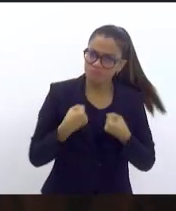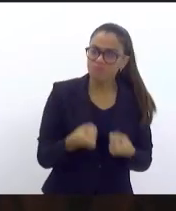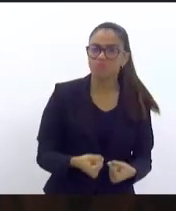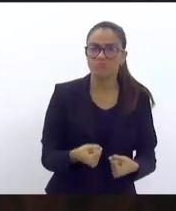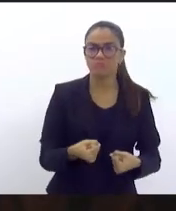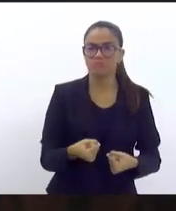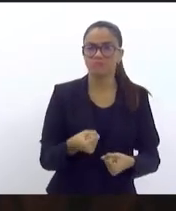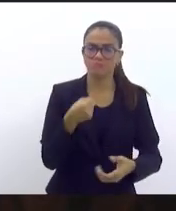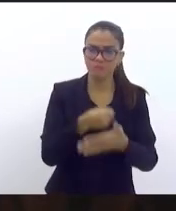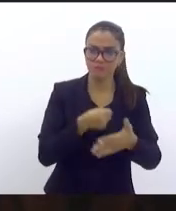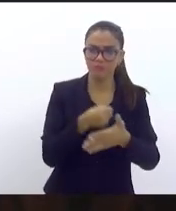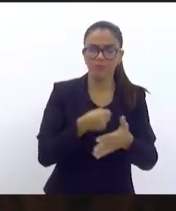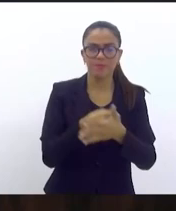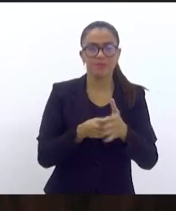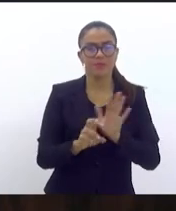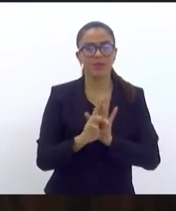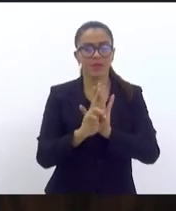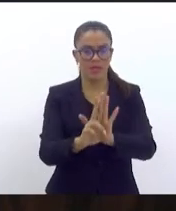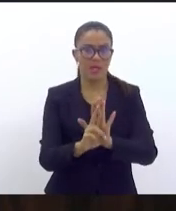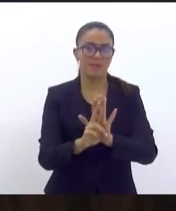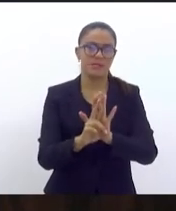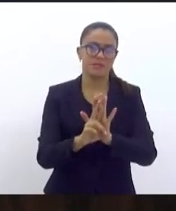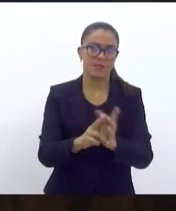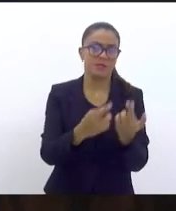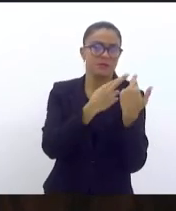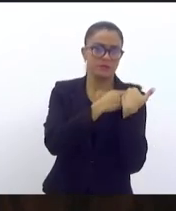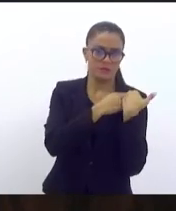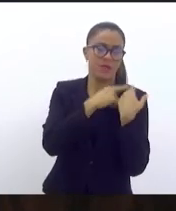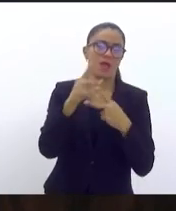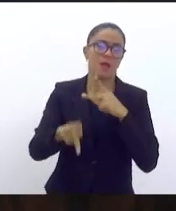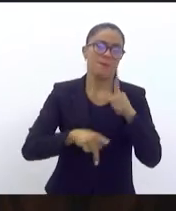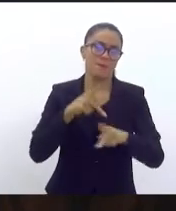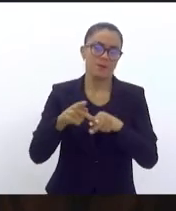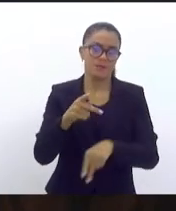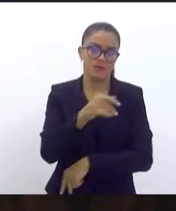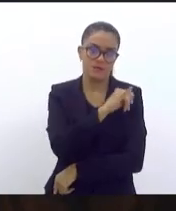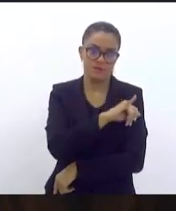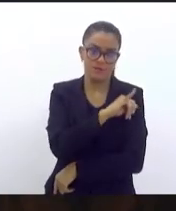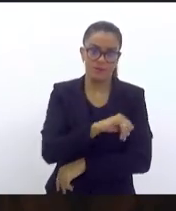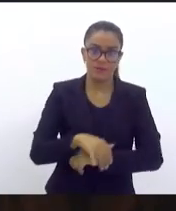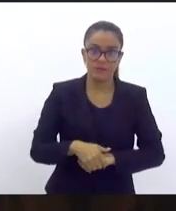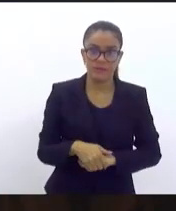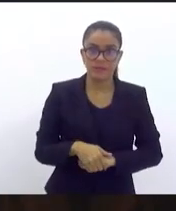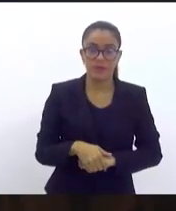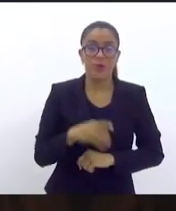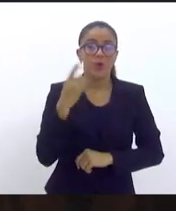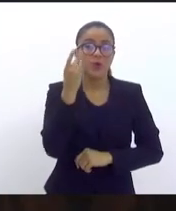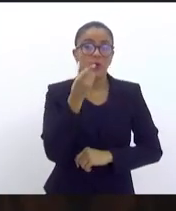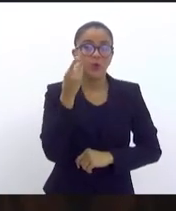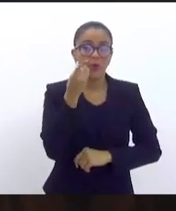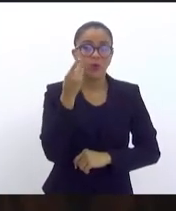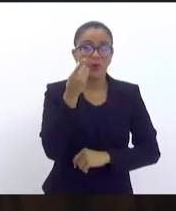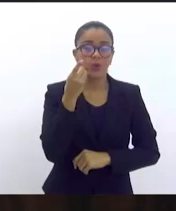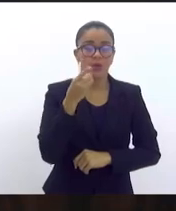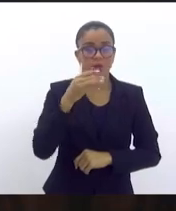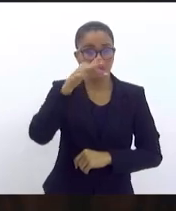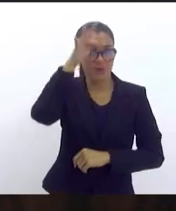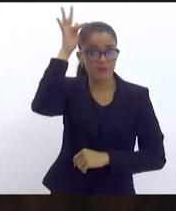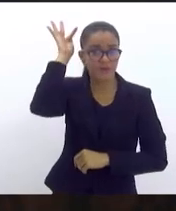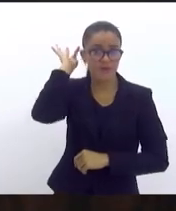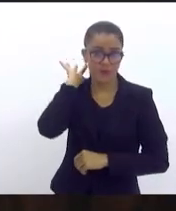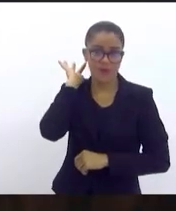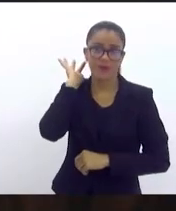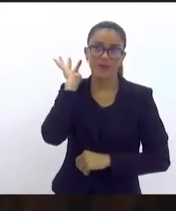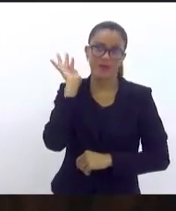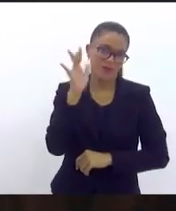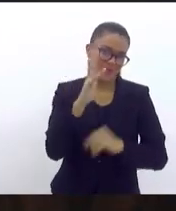para lutar e representar com responsabilidade ao povo Fluminense o deputado Fred Pacheco eu não